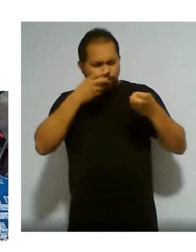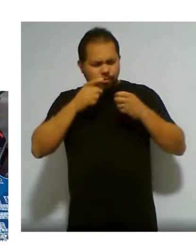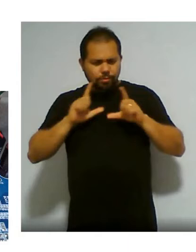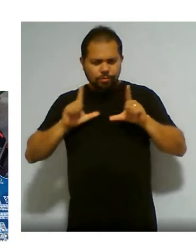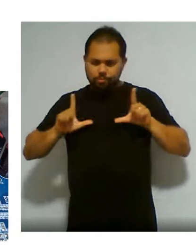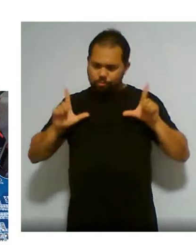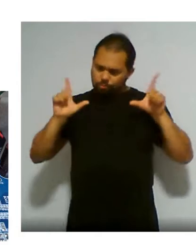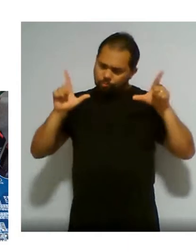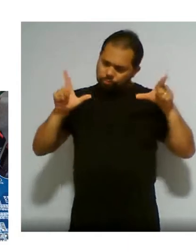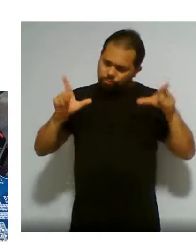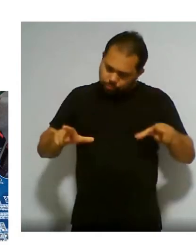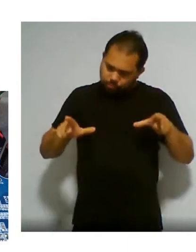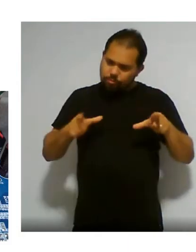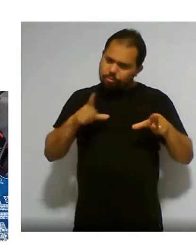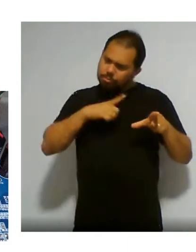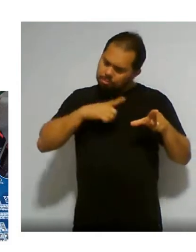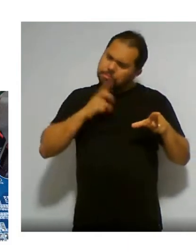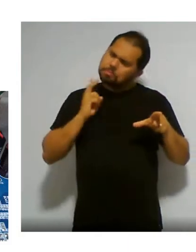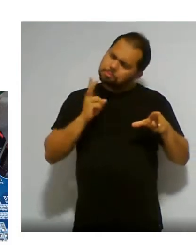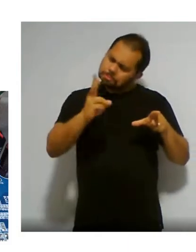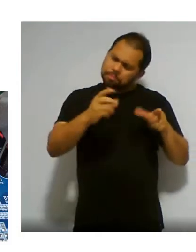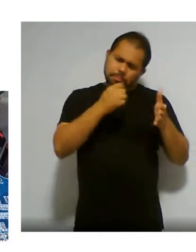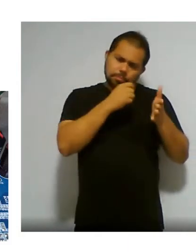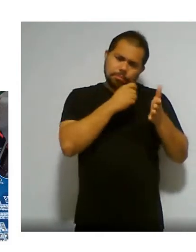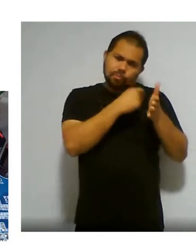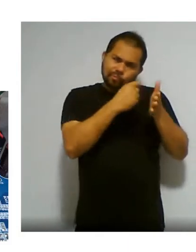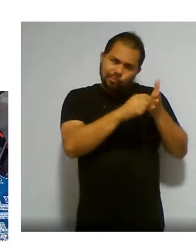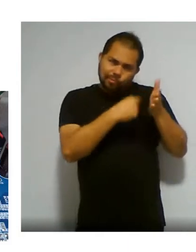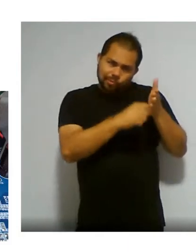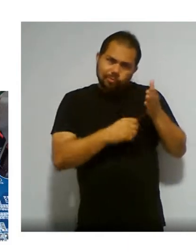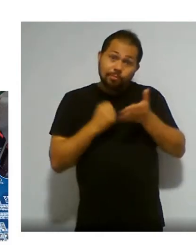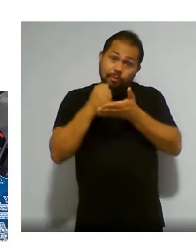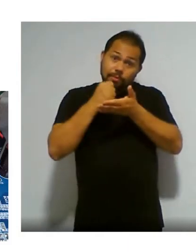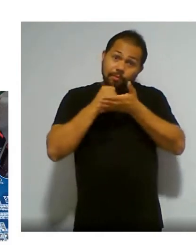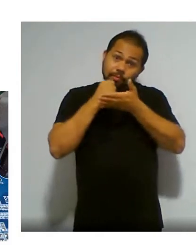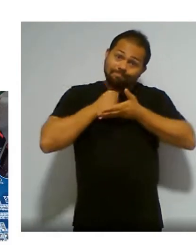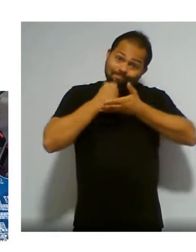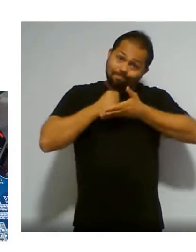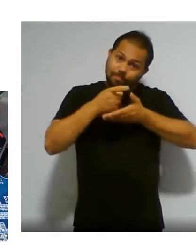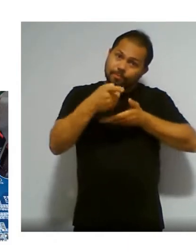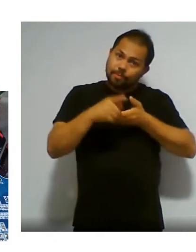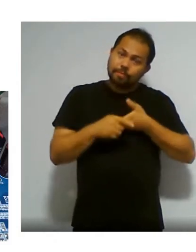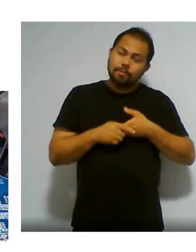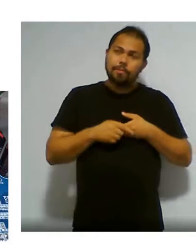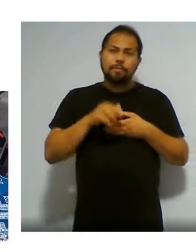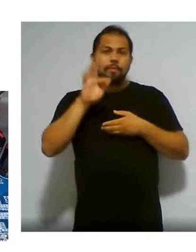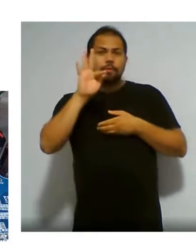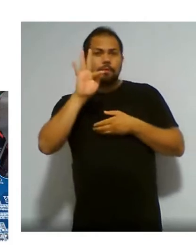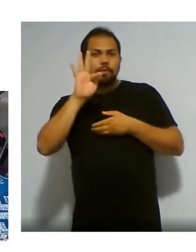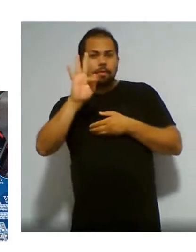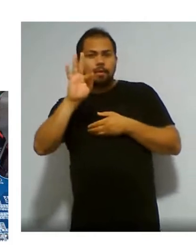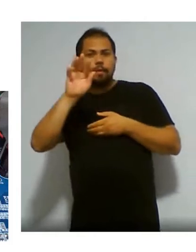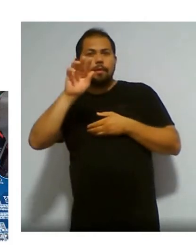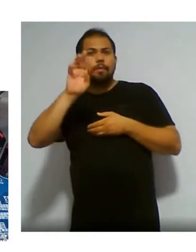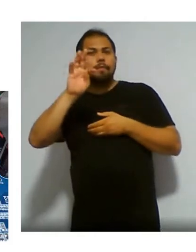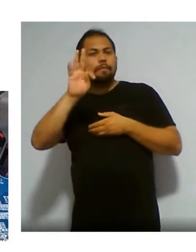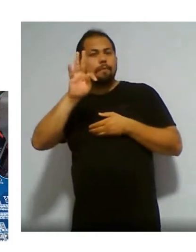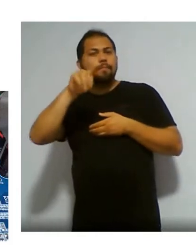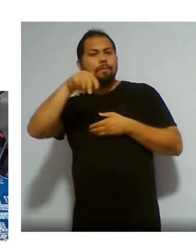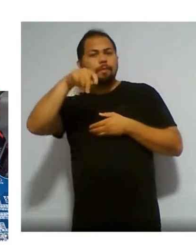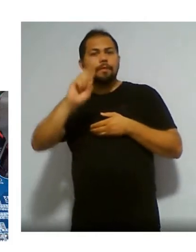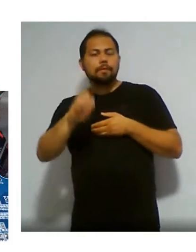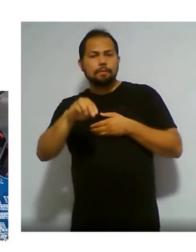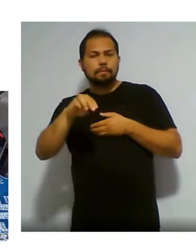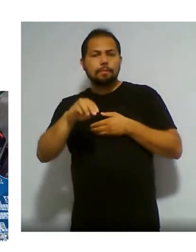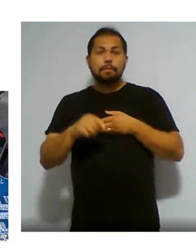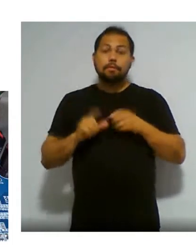ajudar. Então, por exemplo, aqui, ó, aqui tem escrito F-Panel, de painel frontal. Então essas conexões aqui são do painel frontal. Aqui